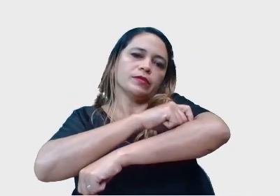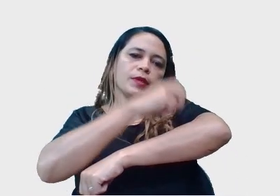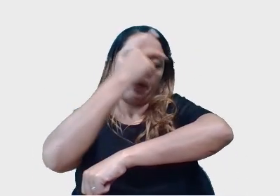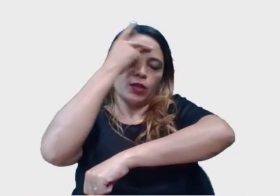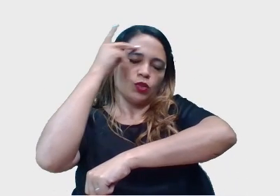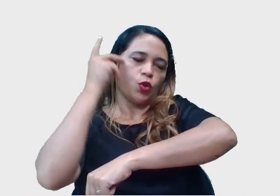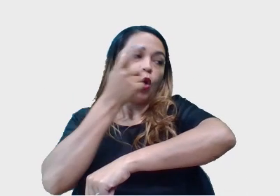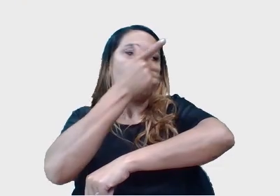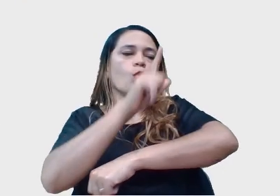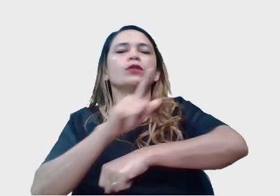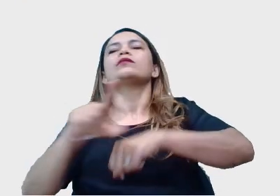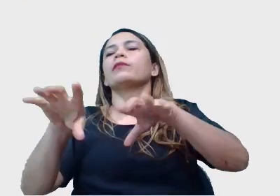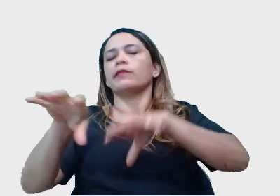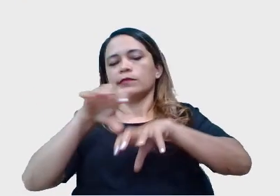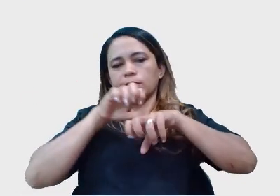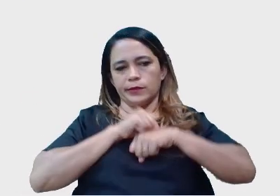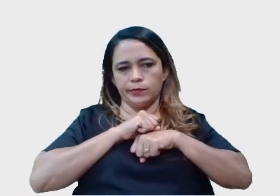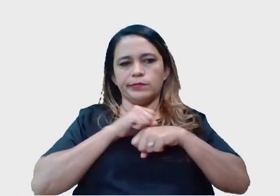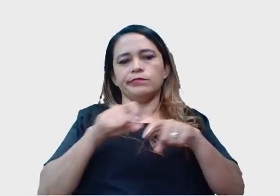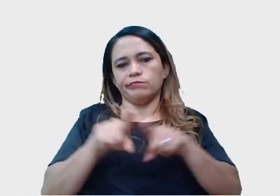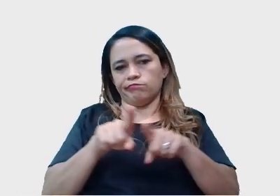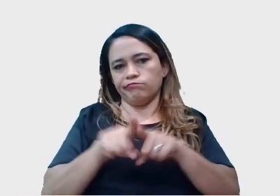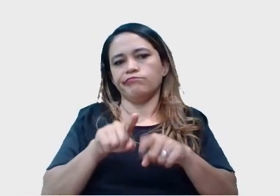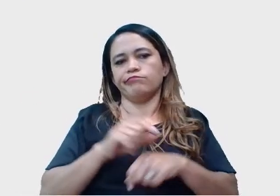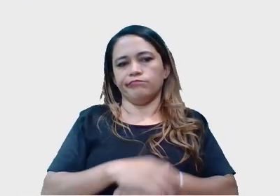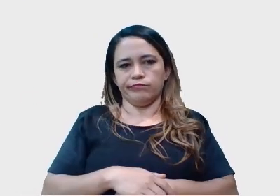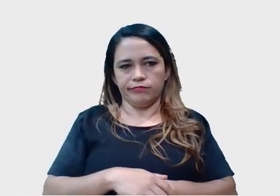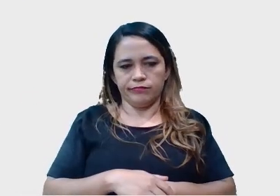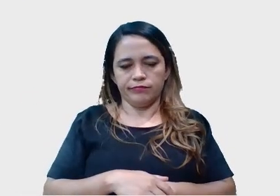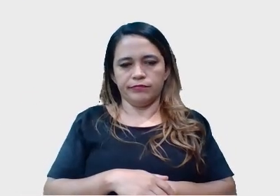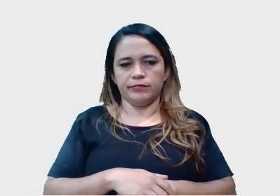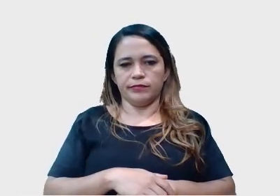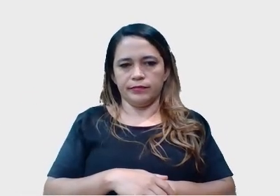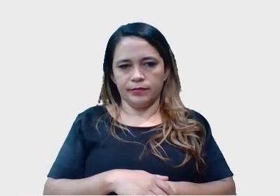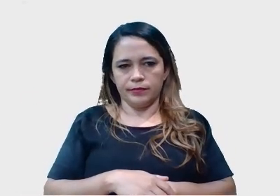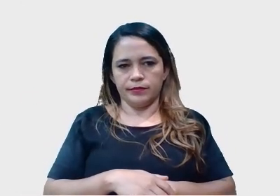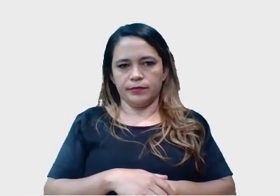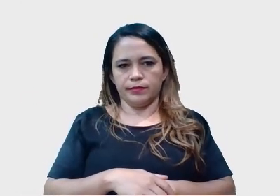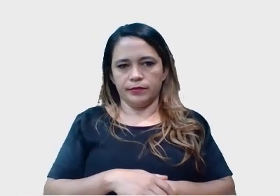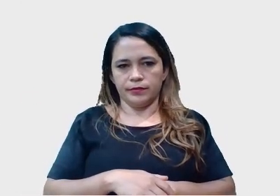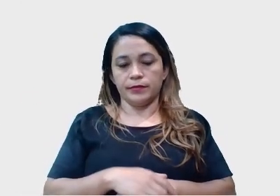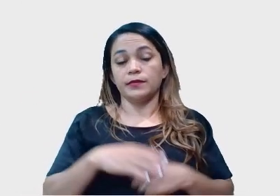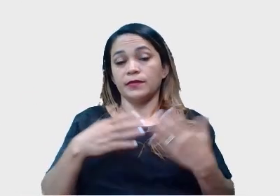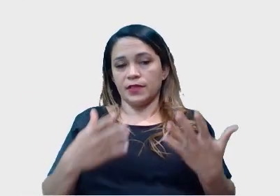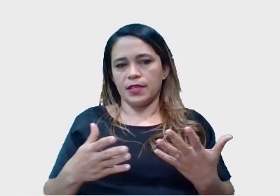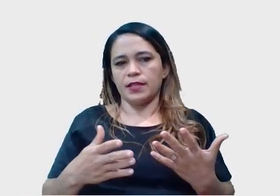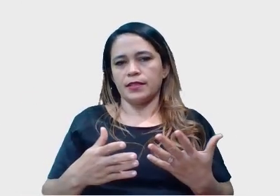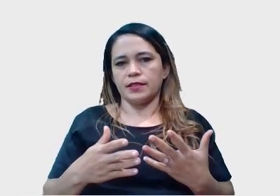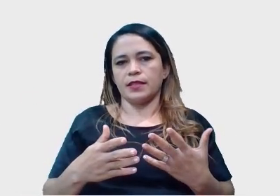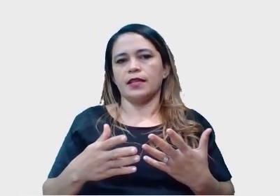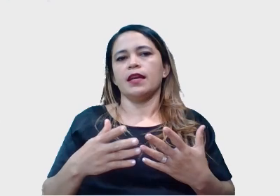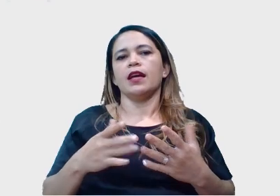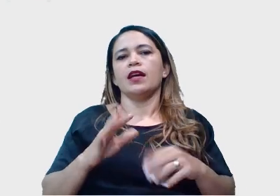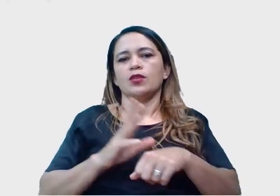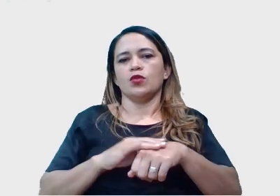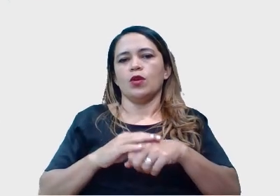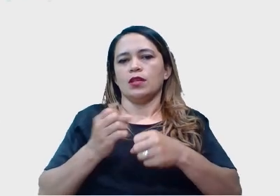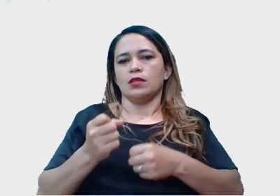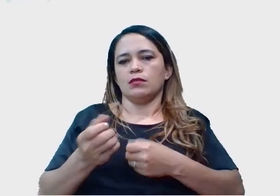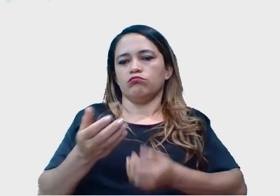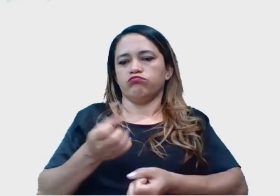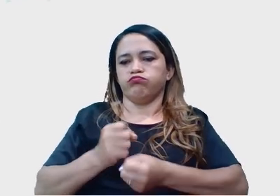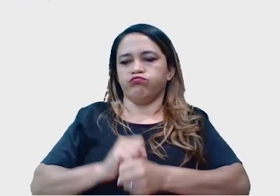aqui do lado também vai pegar o quê? A doença. A pessoa também vai ter a doença de Chagas. Então é assim que essa doença se espalha, tá